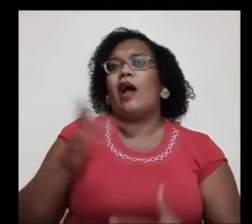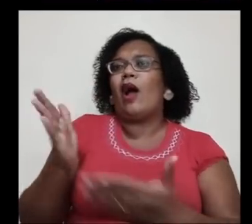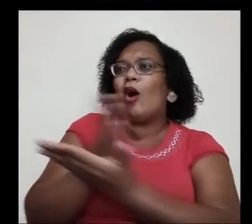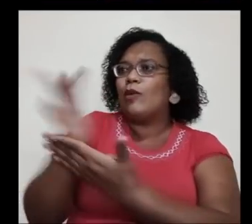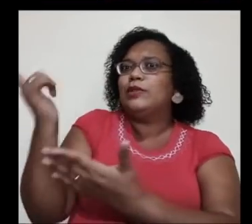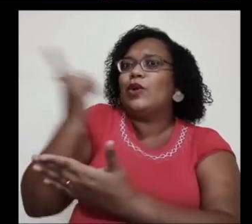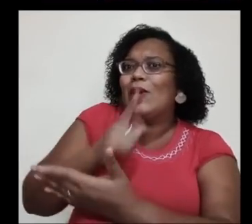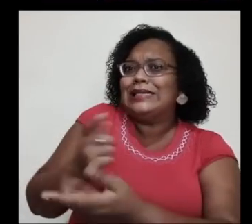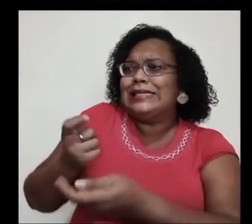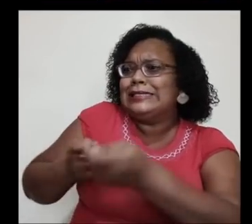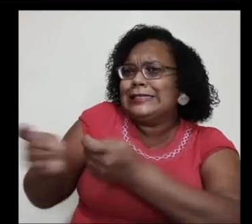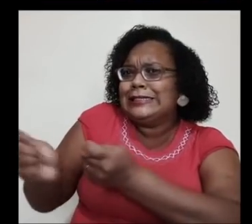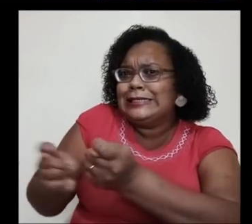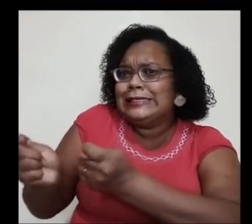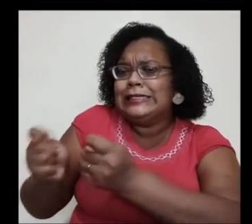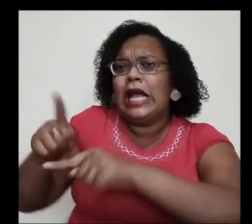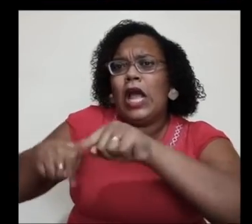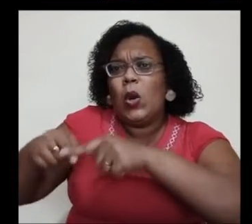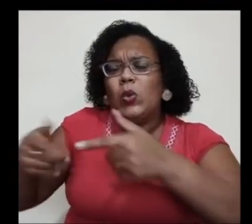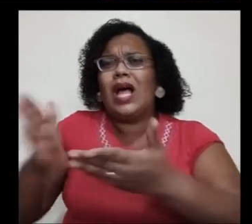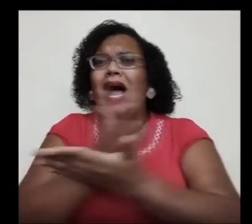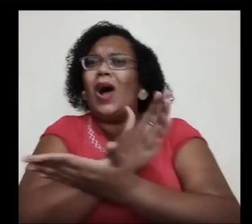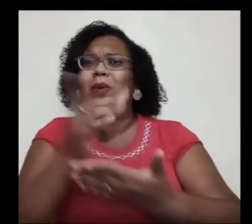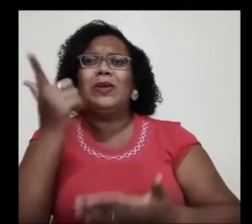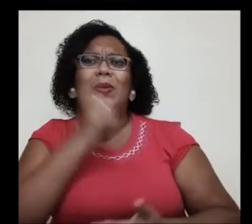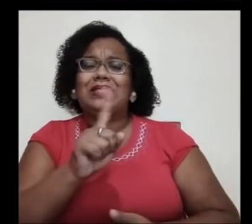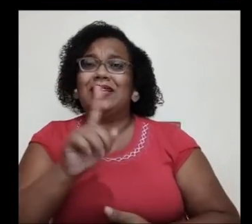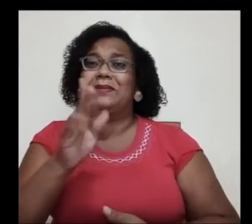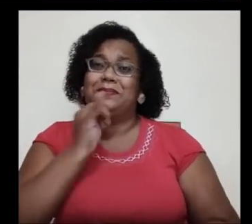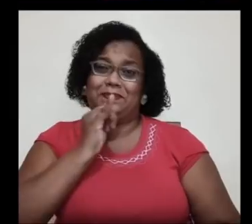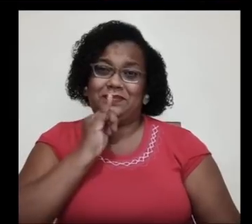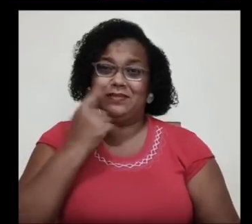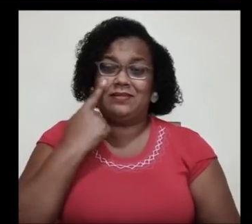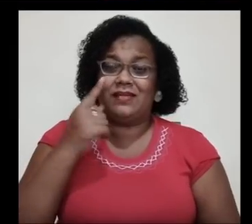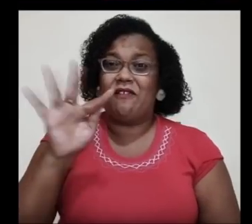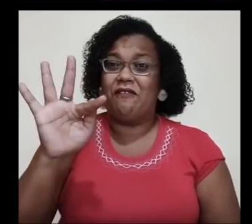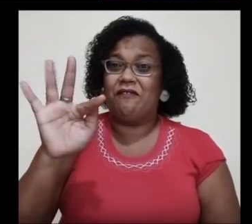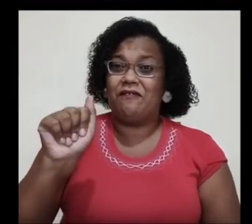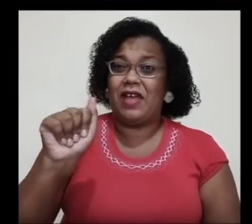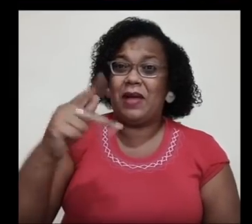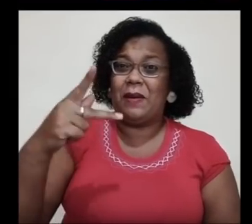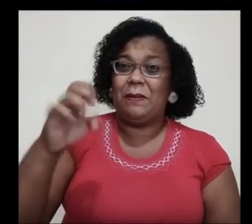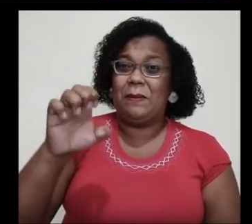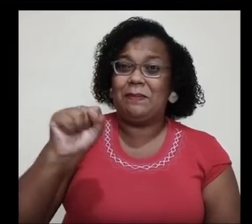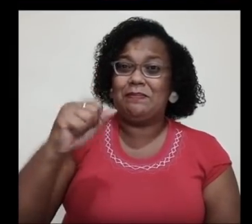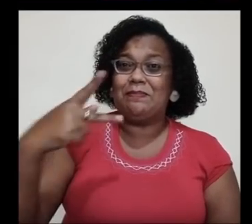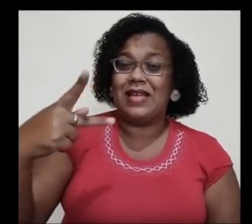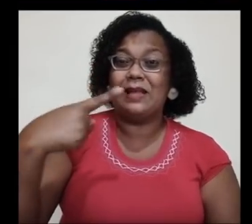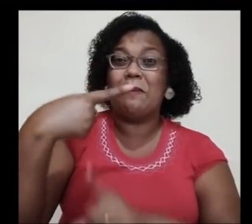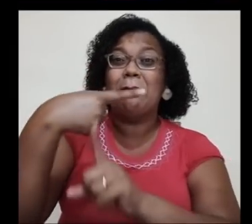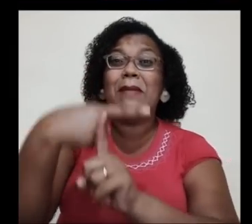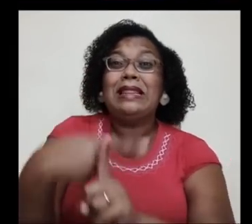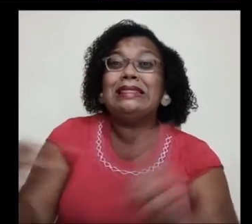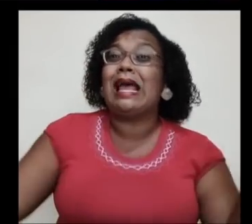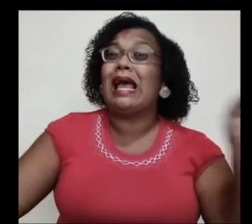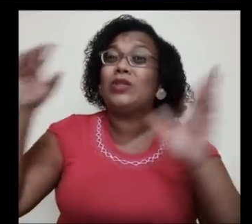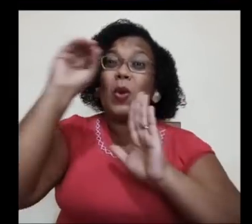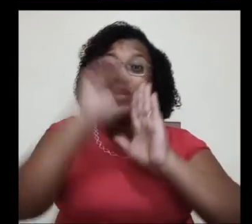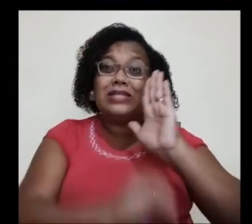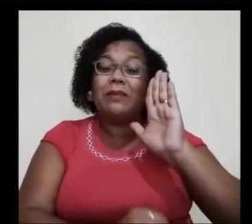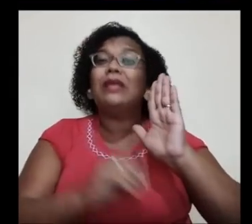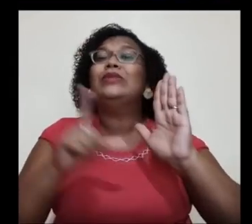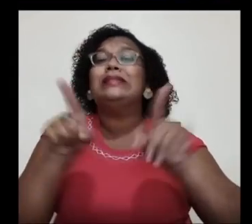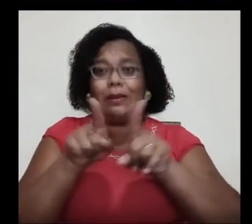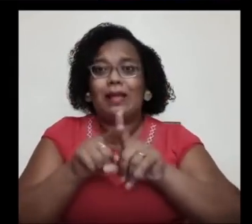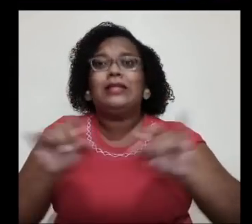metade do orçamento das fundações estaduais, também está sofrendo uma pressão grande do governo estadual de São Paulo para poder reduzir os recursos